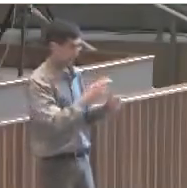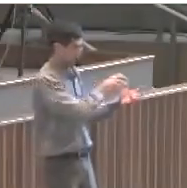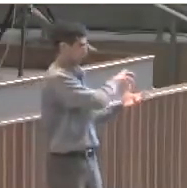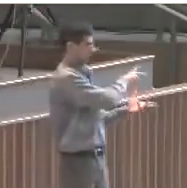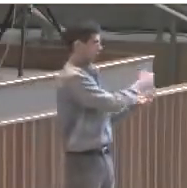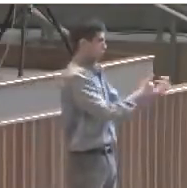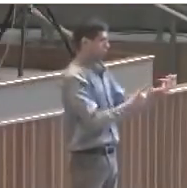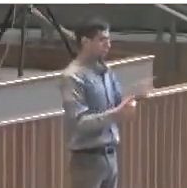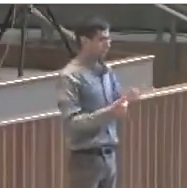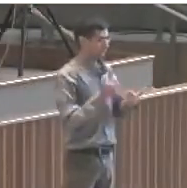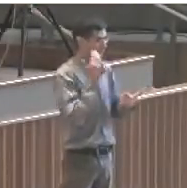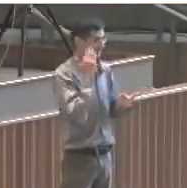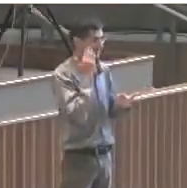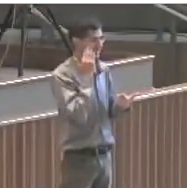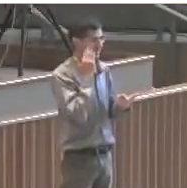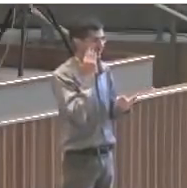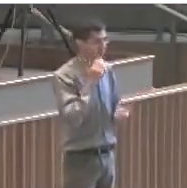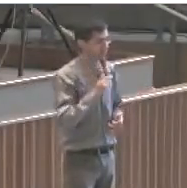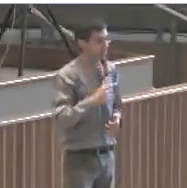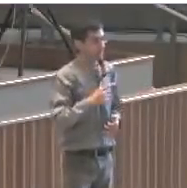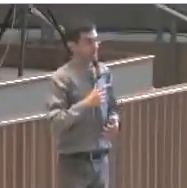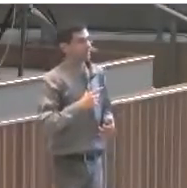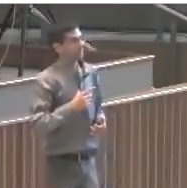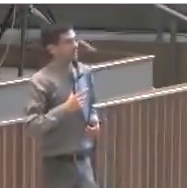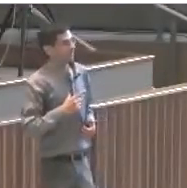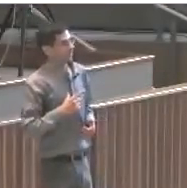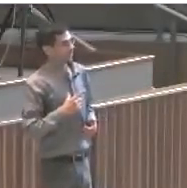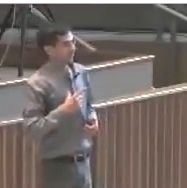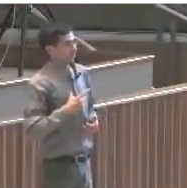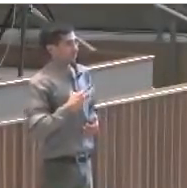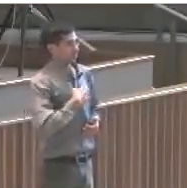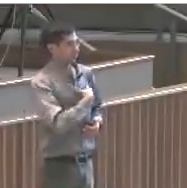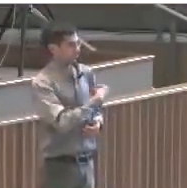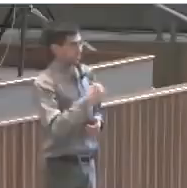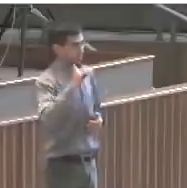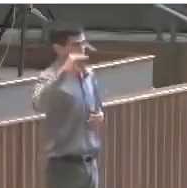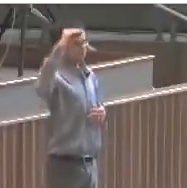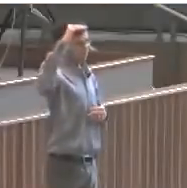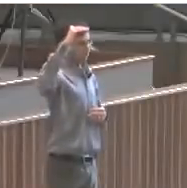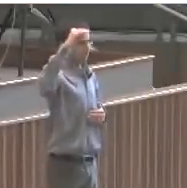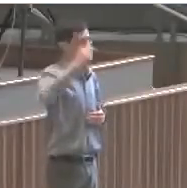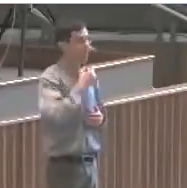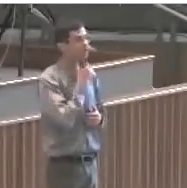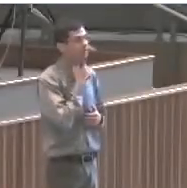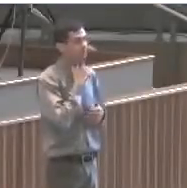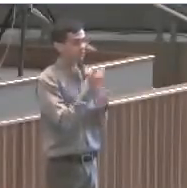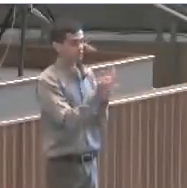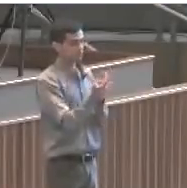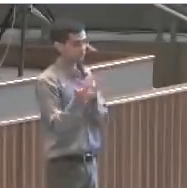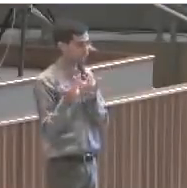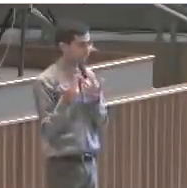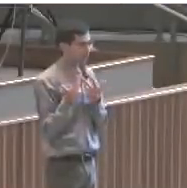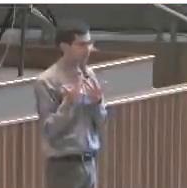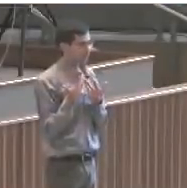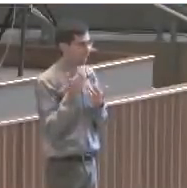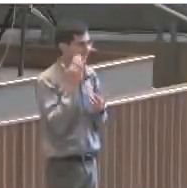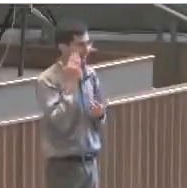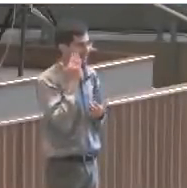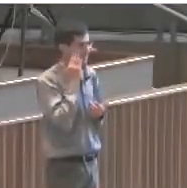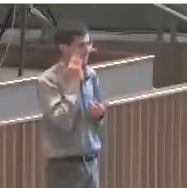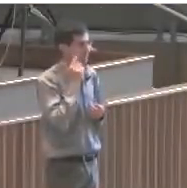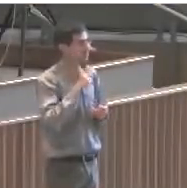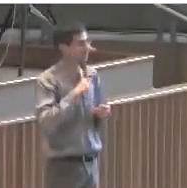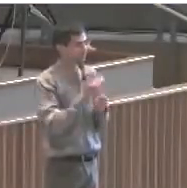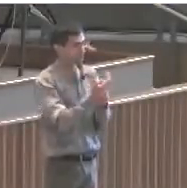felipe meu filho mais velho tem o mesmo tom de voz que tem e eu tenho mesmo tom de voz que o pai